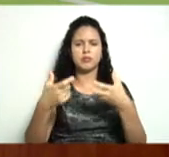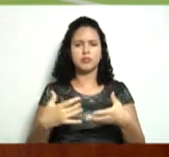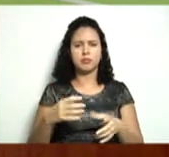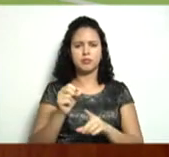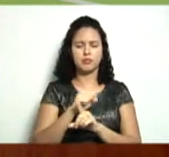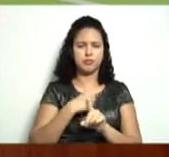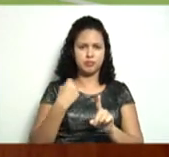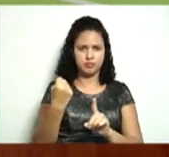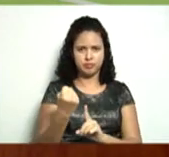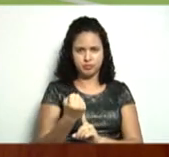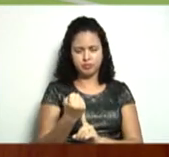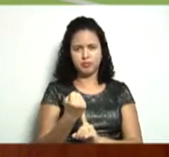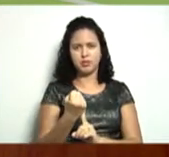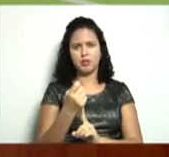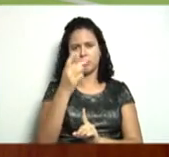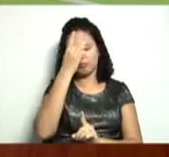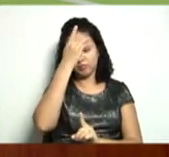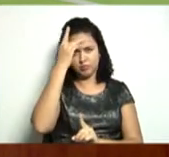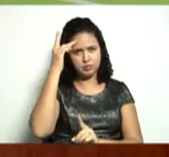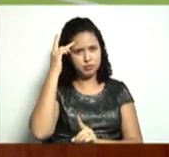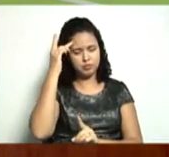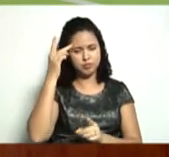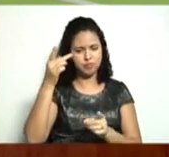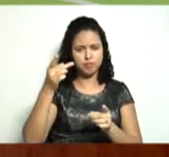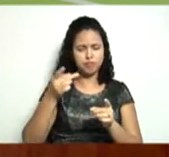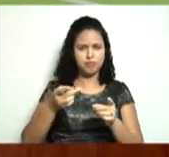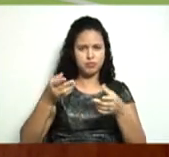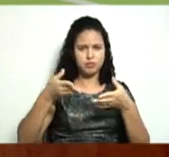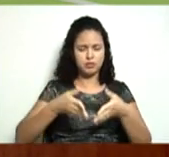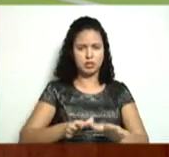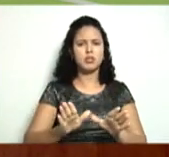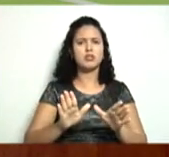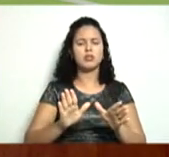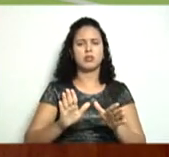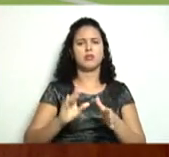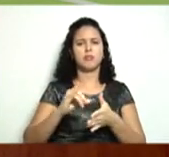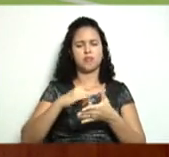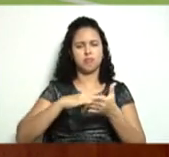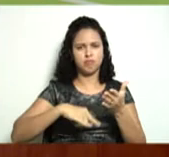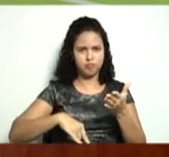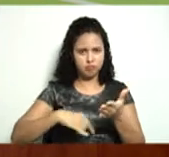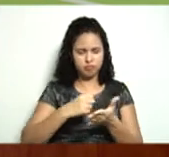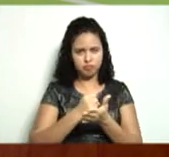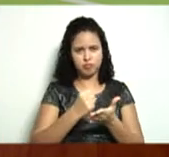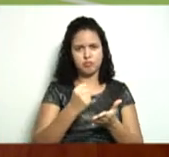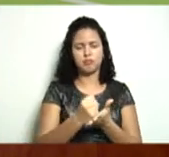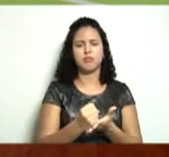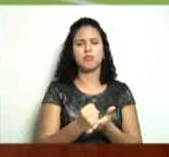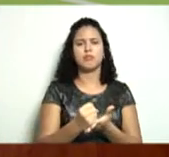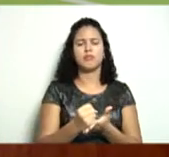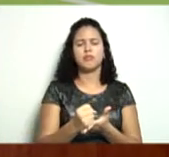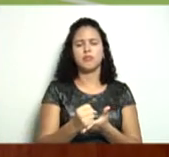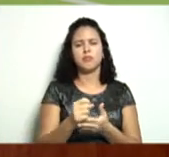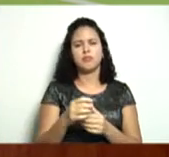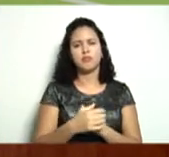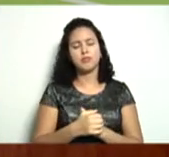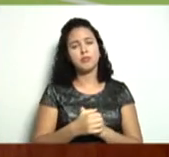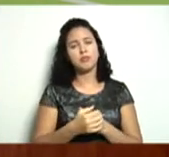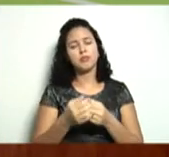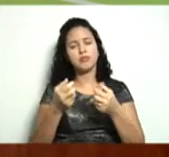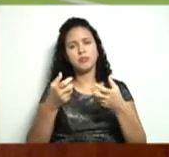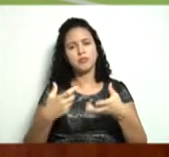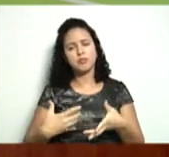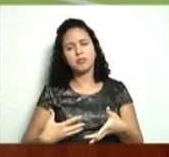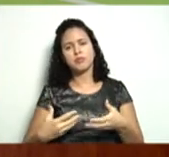sociedade, a pessoa jurídica, ela nasce com o registro do ato constitutivo. Professor, não entendi nada. Eu explico